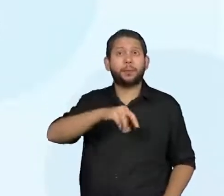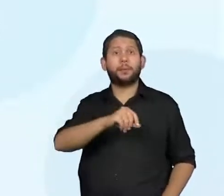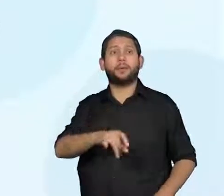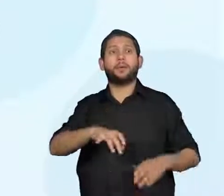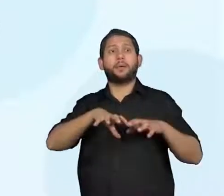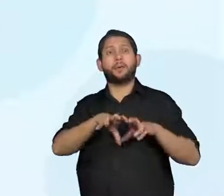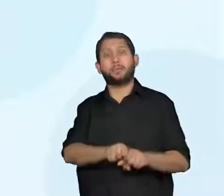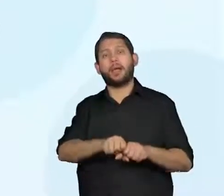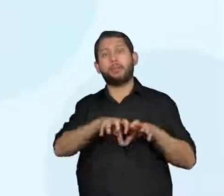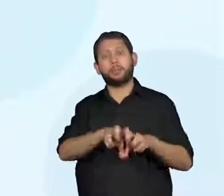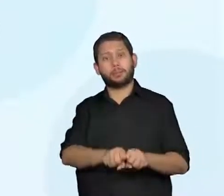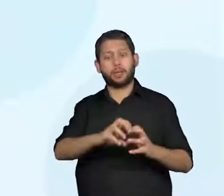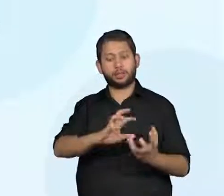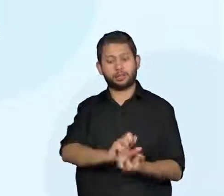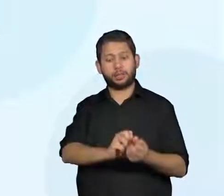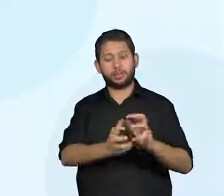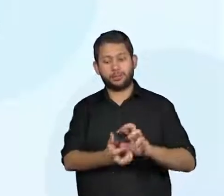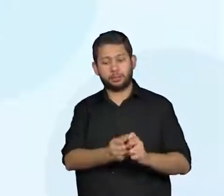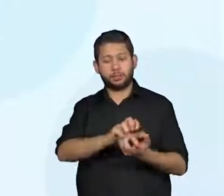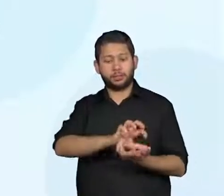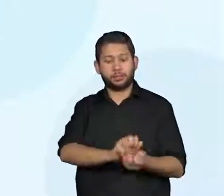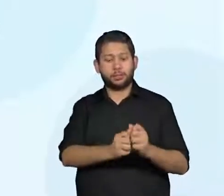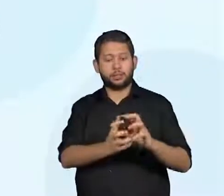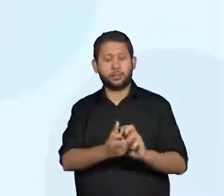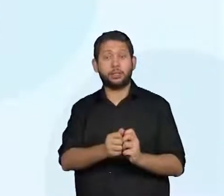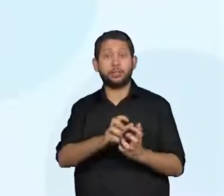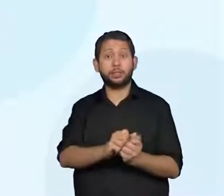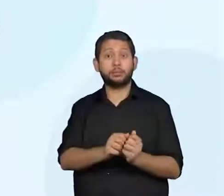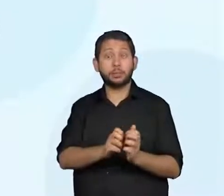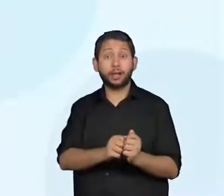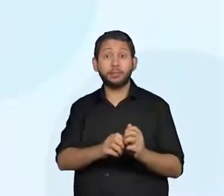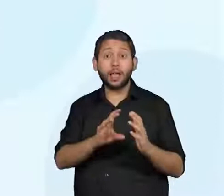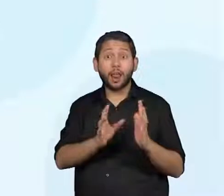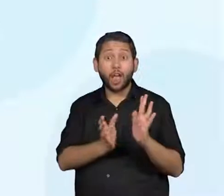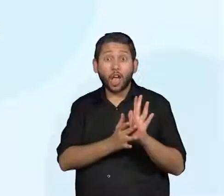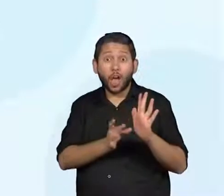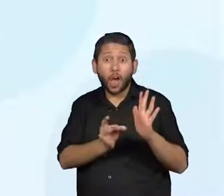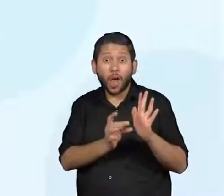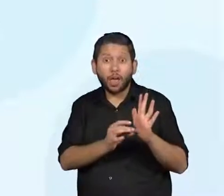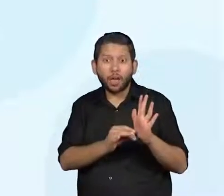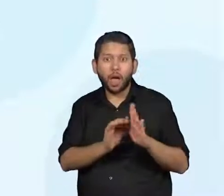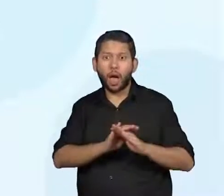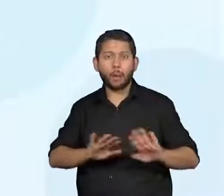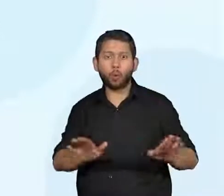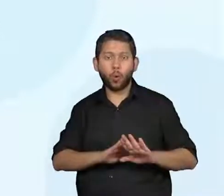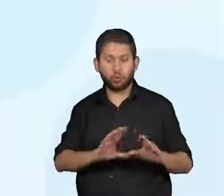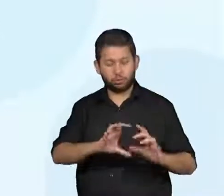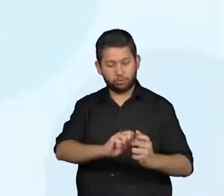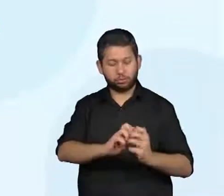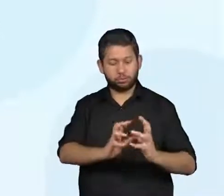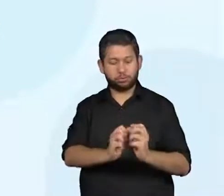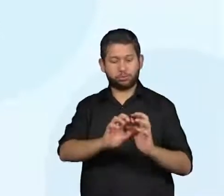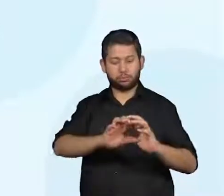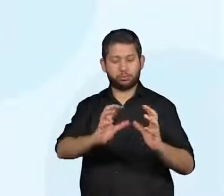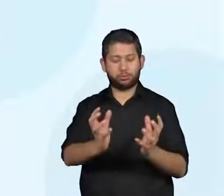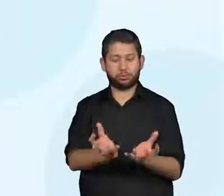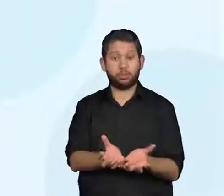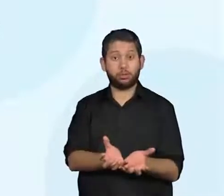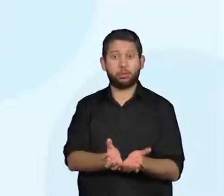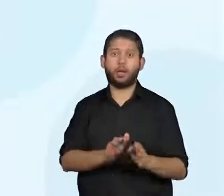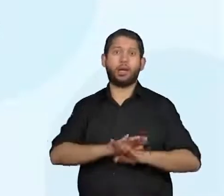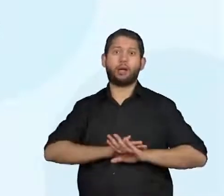até a massa ficar lisa e soltar das mãos. Olha só, então vamos aqui, mais 2 verbos